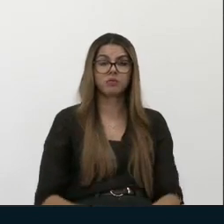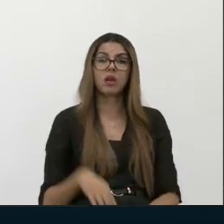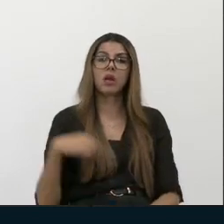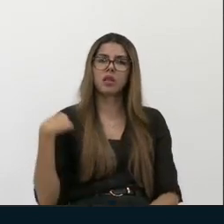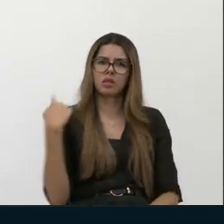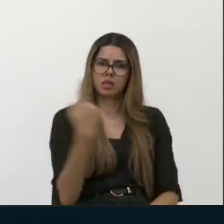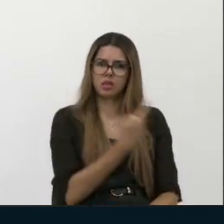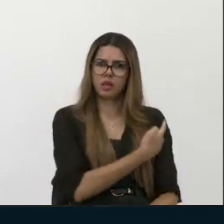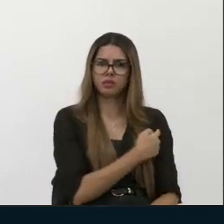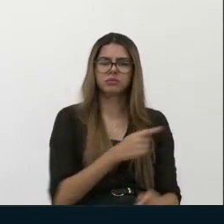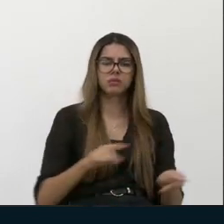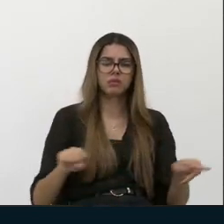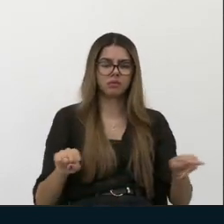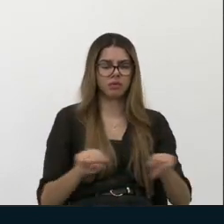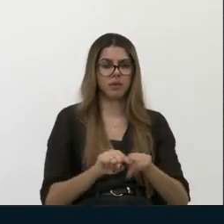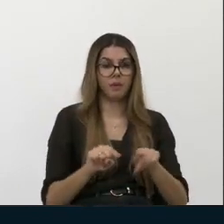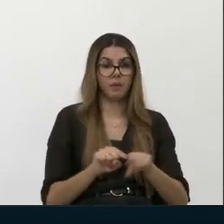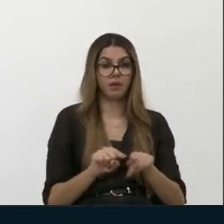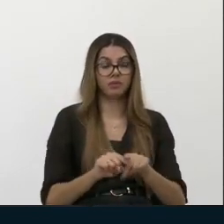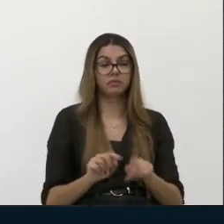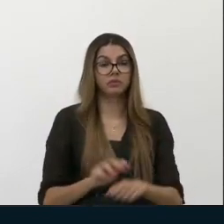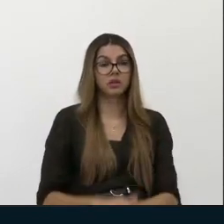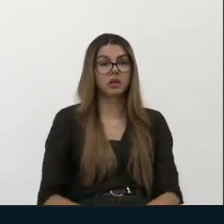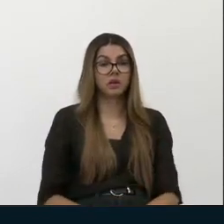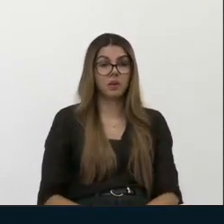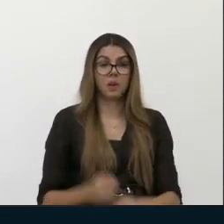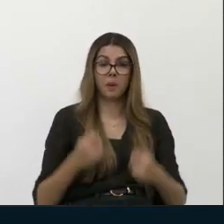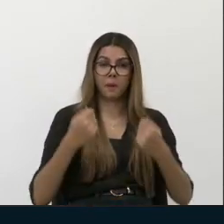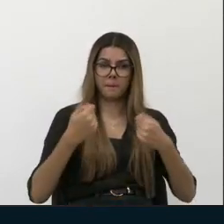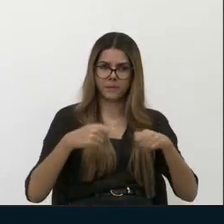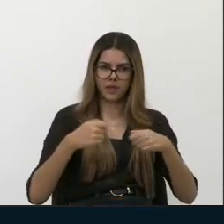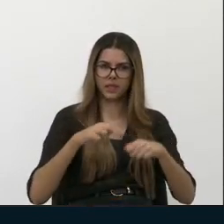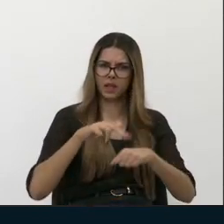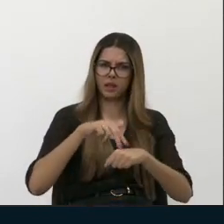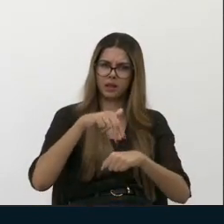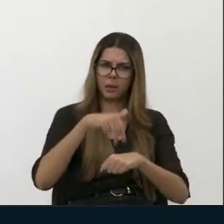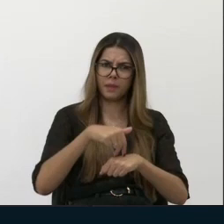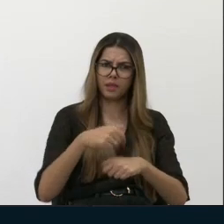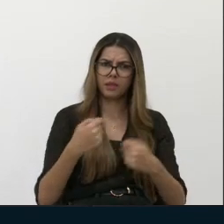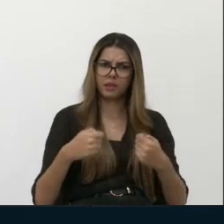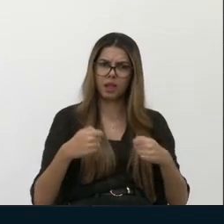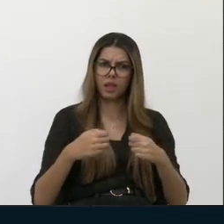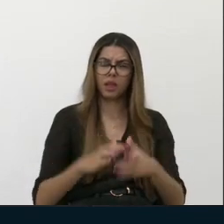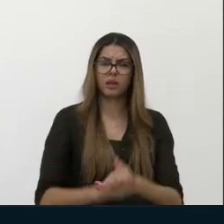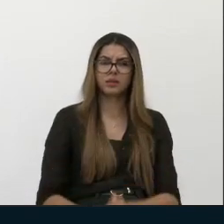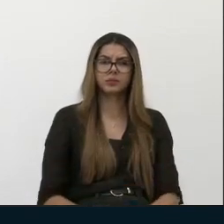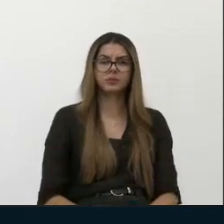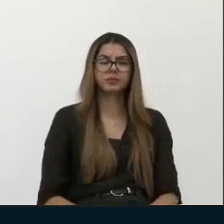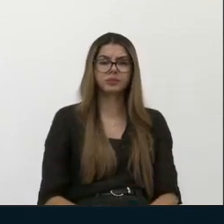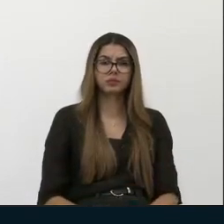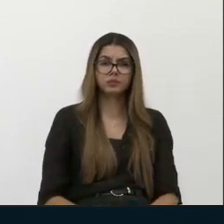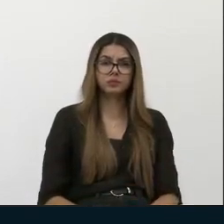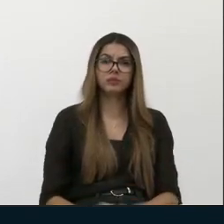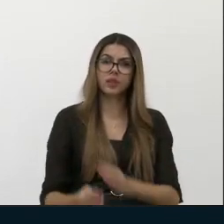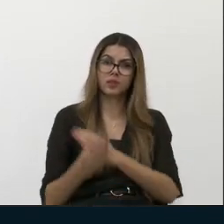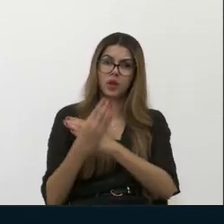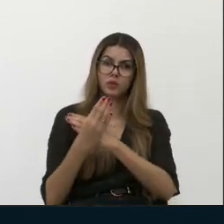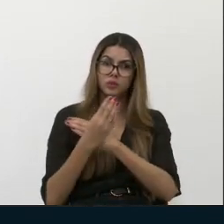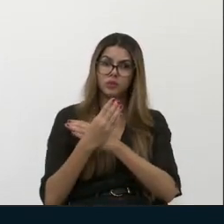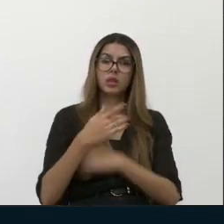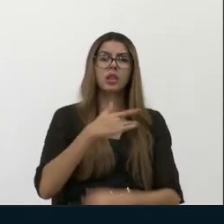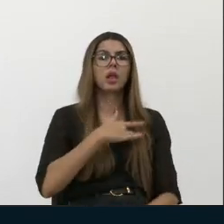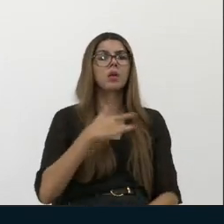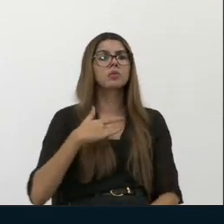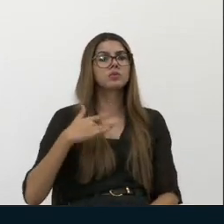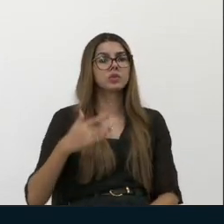porque quando nós estivermos aqui precisando de um recurso, quando tivermos uma necessidade de saúde, doutora